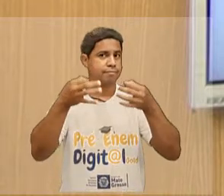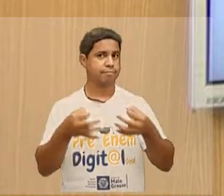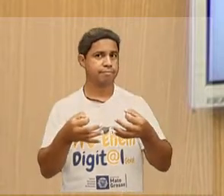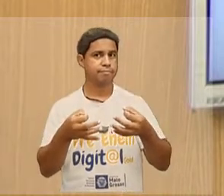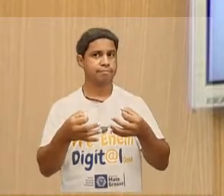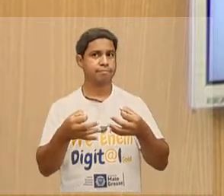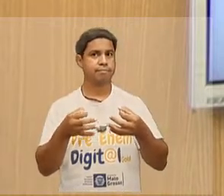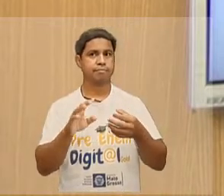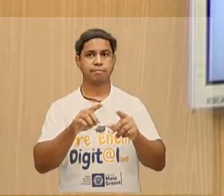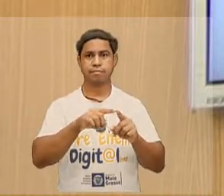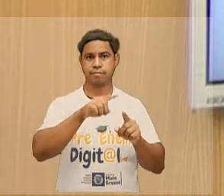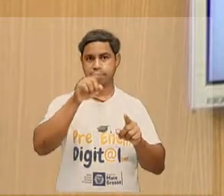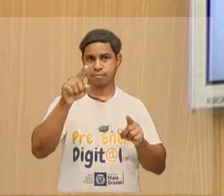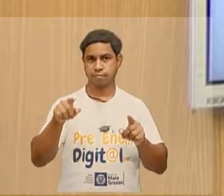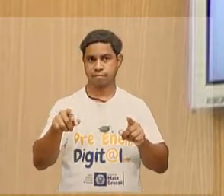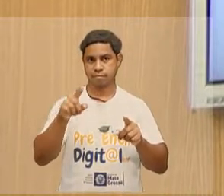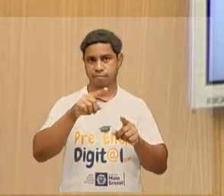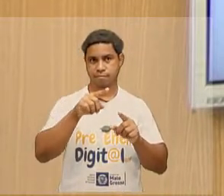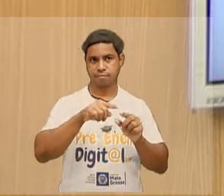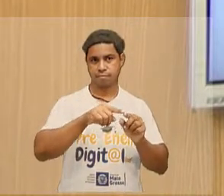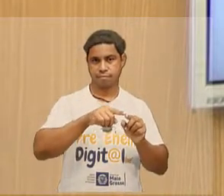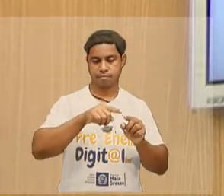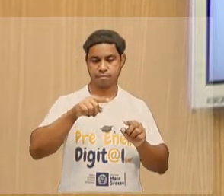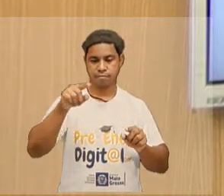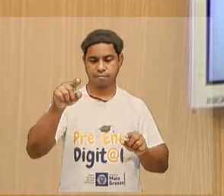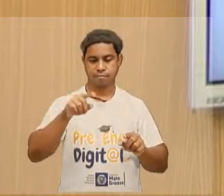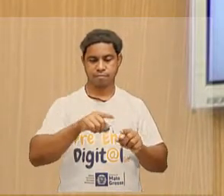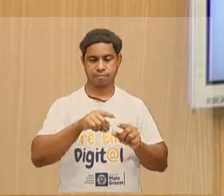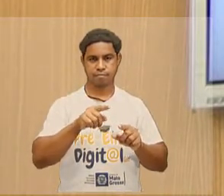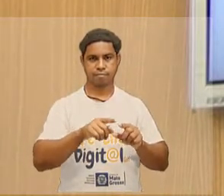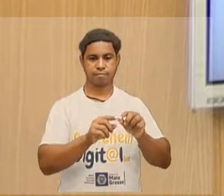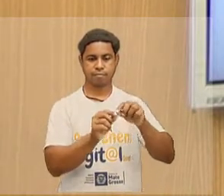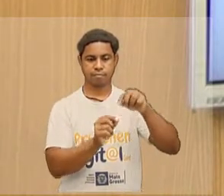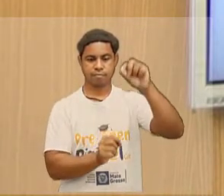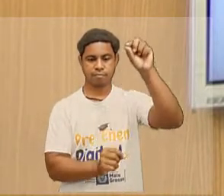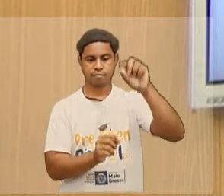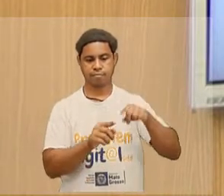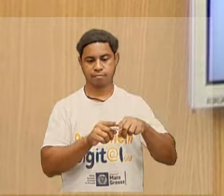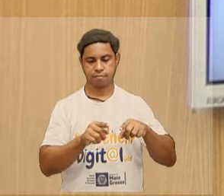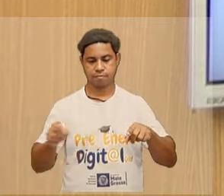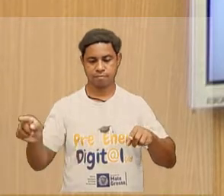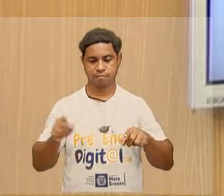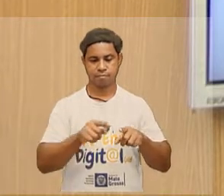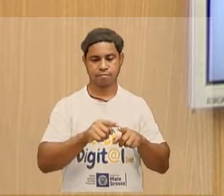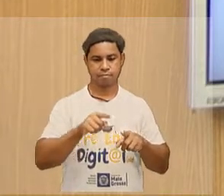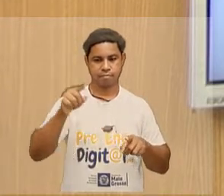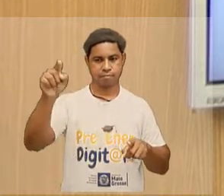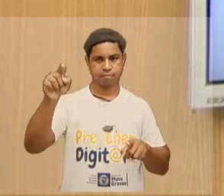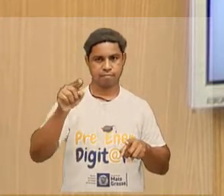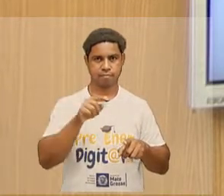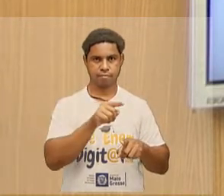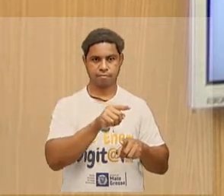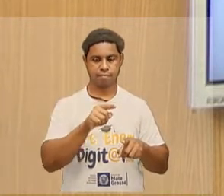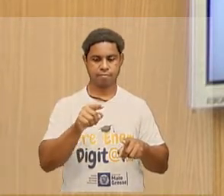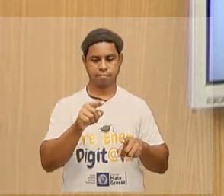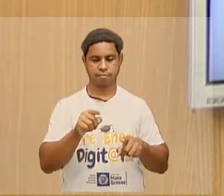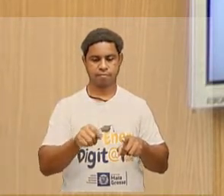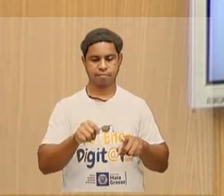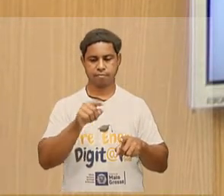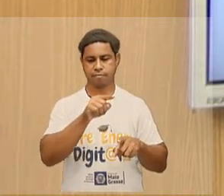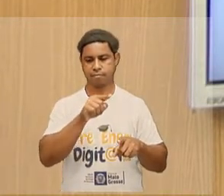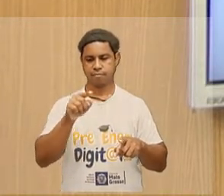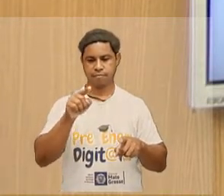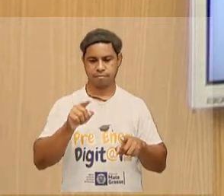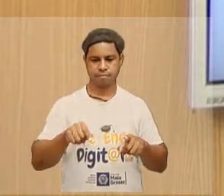uma informação importante. Esses pontos aqui são valores da resistência. Segundo, essa resistência